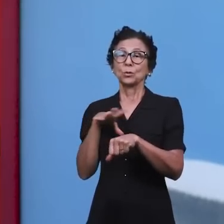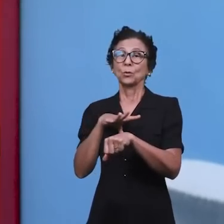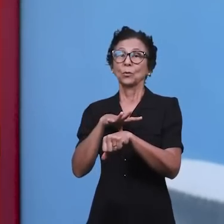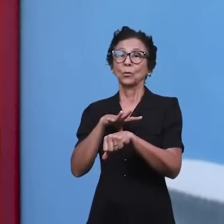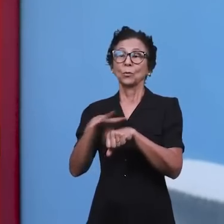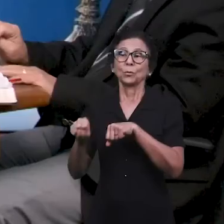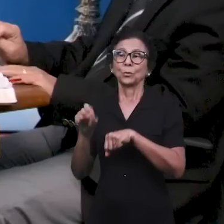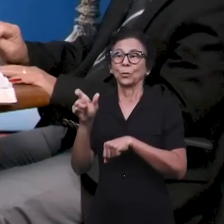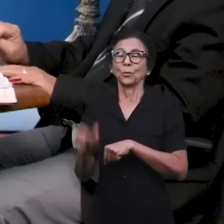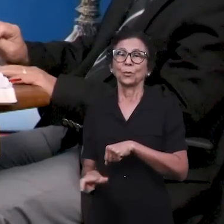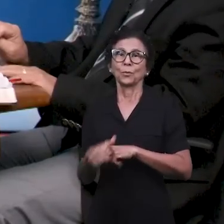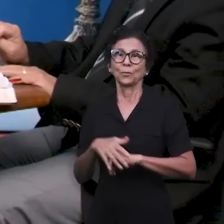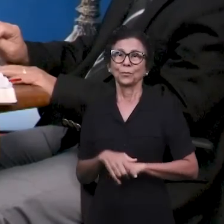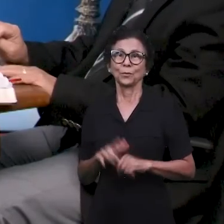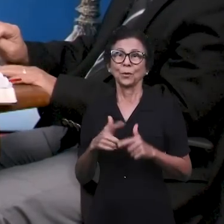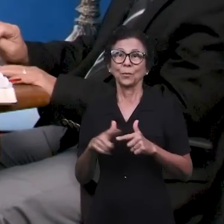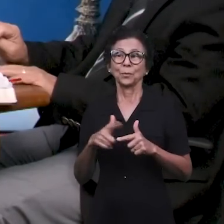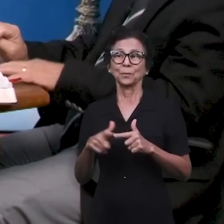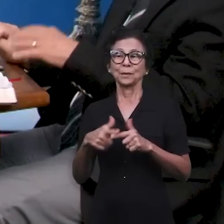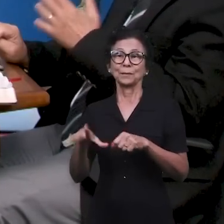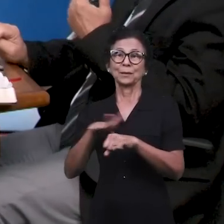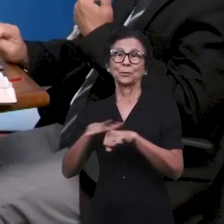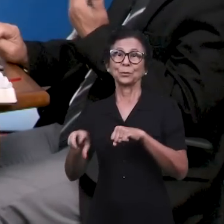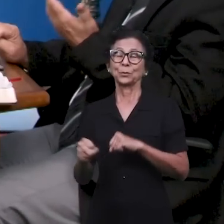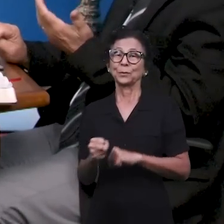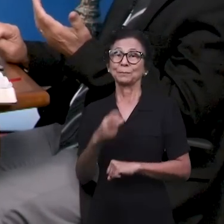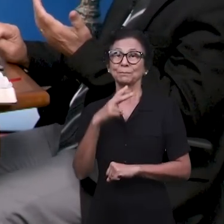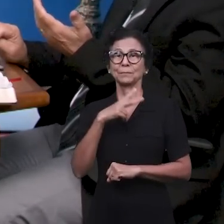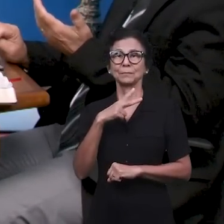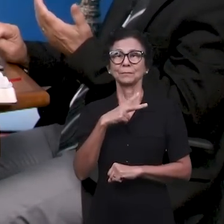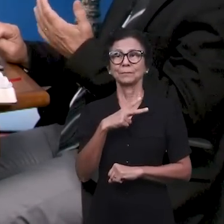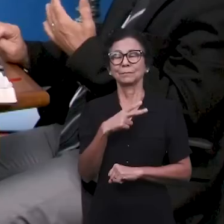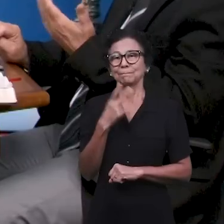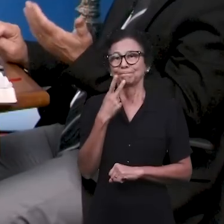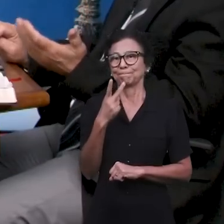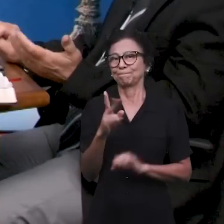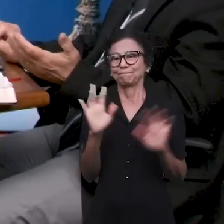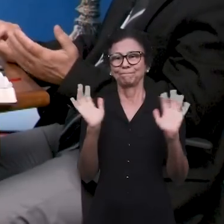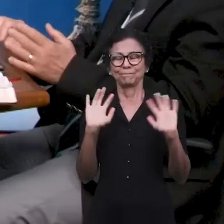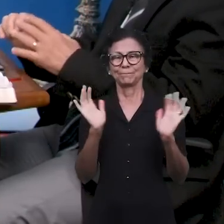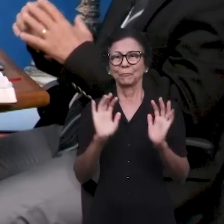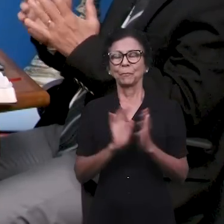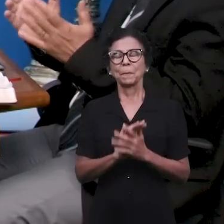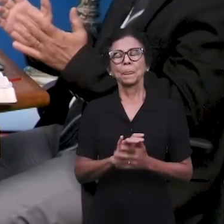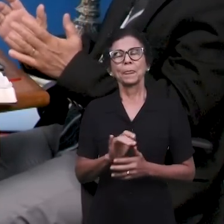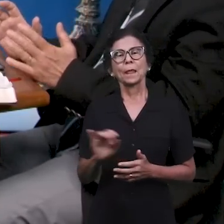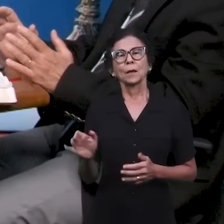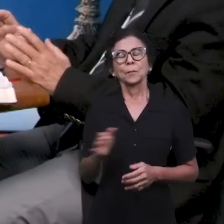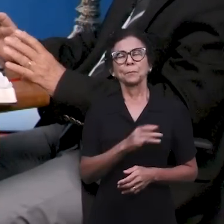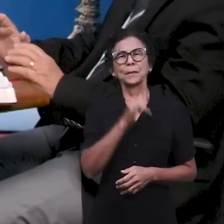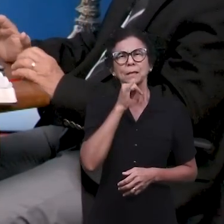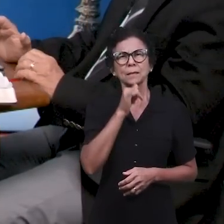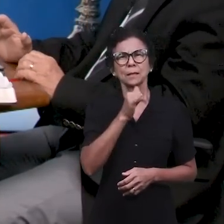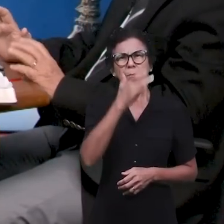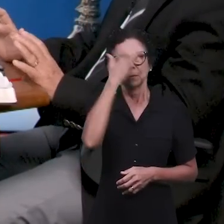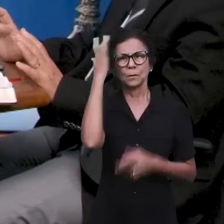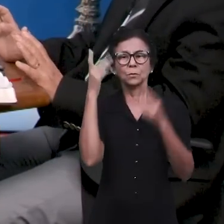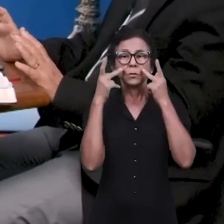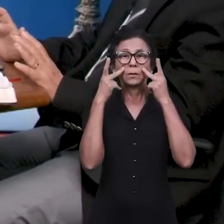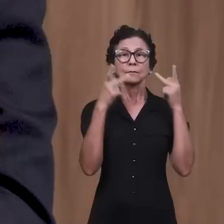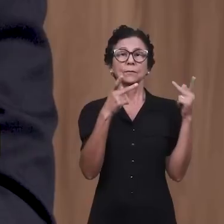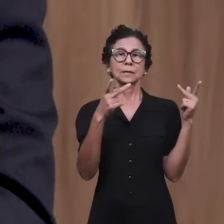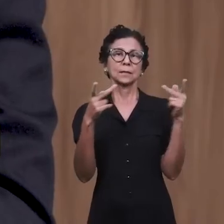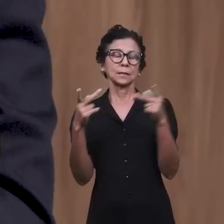particular. E não é ético até com relação àquilo que às vezes o Senhor mostra com relação a um visitante, por exemplo, o Senhor dá um dom espiritual, não